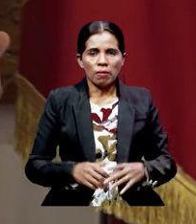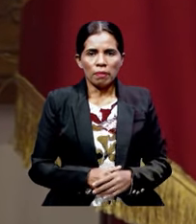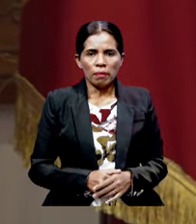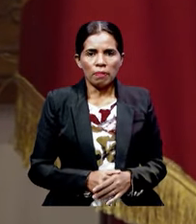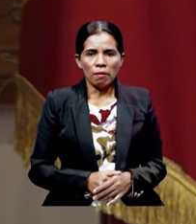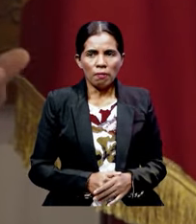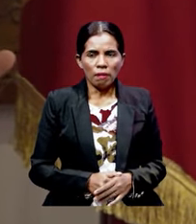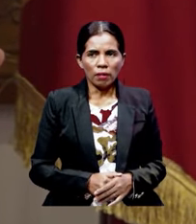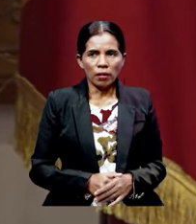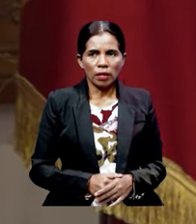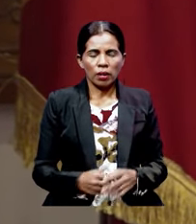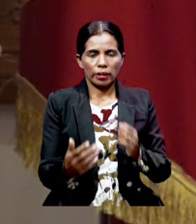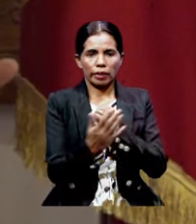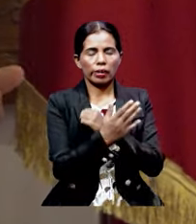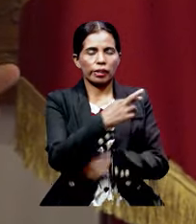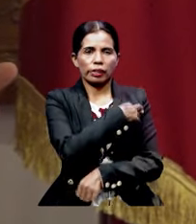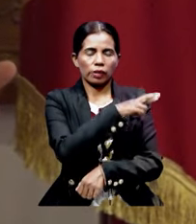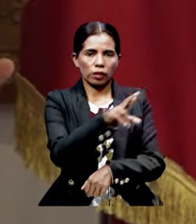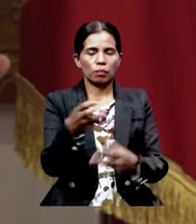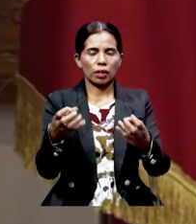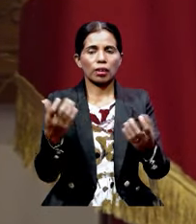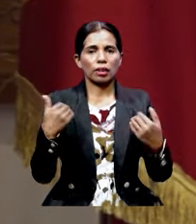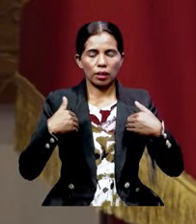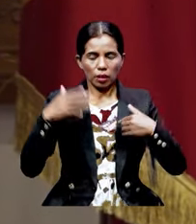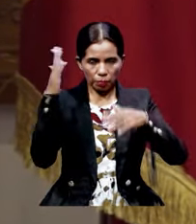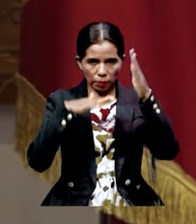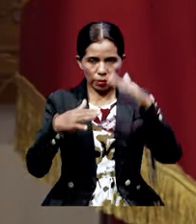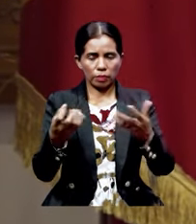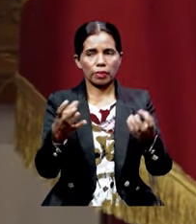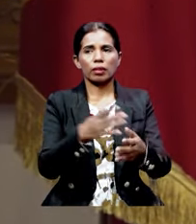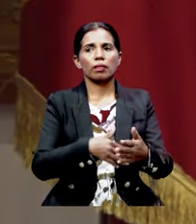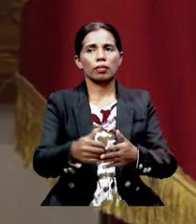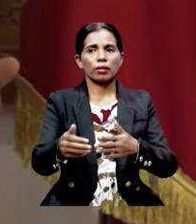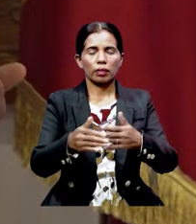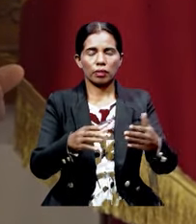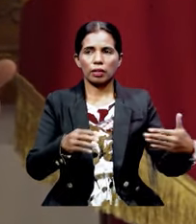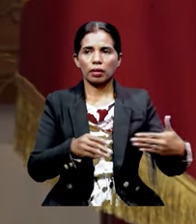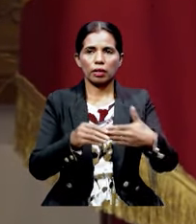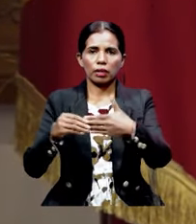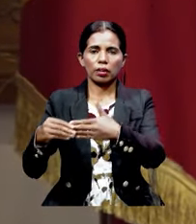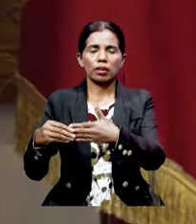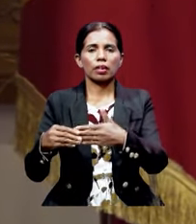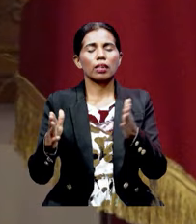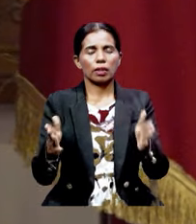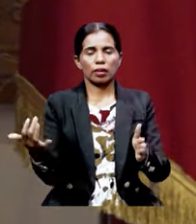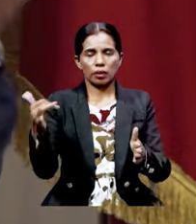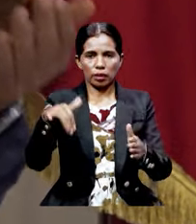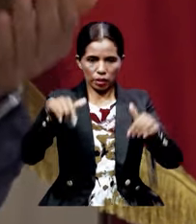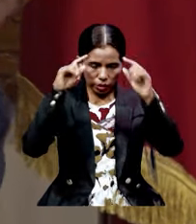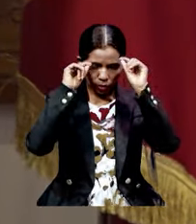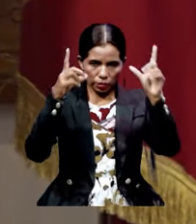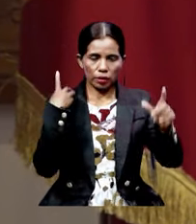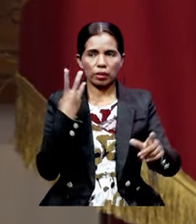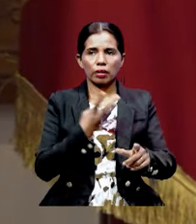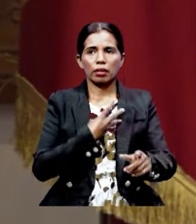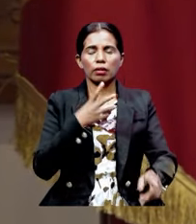Lá significa ia religião bara, ia conflito bara. Lá depende conforme líder se irá a gestão. E a Timor, e tem a